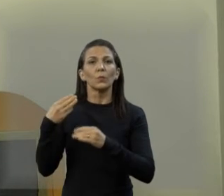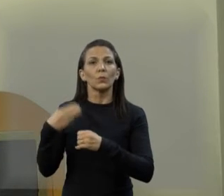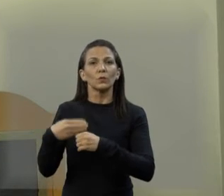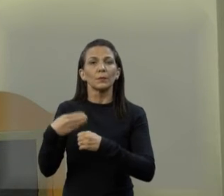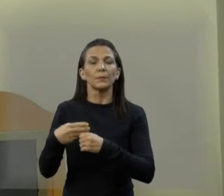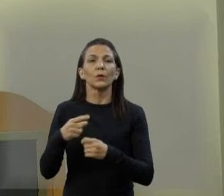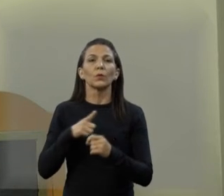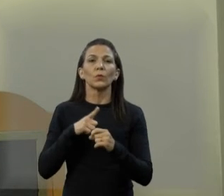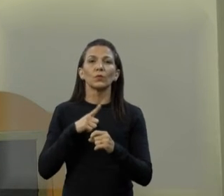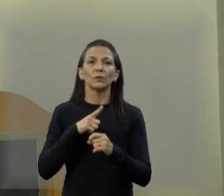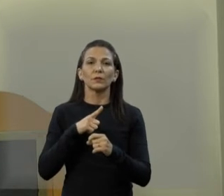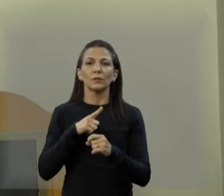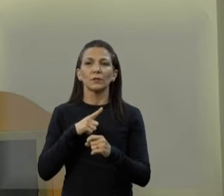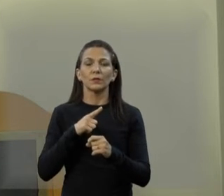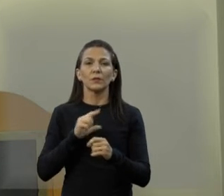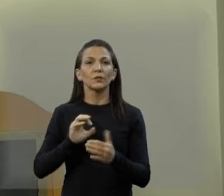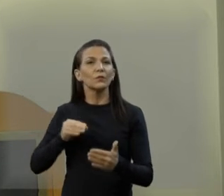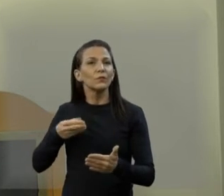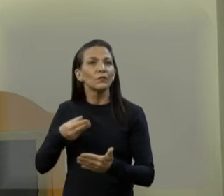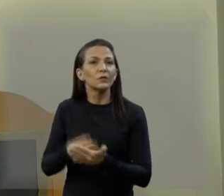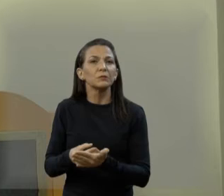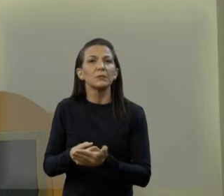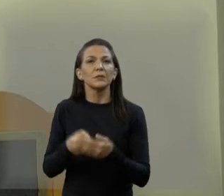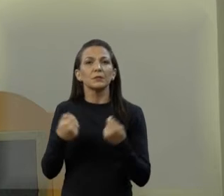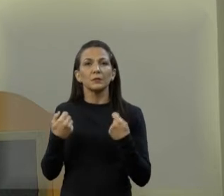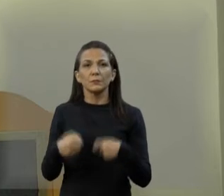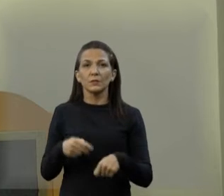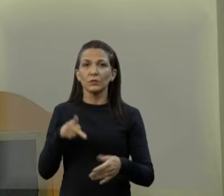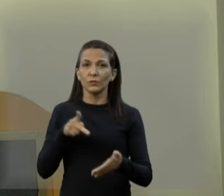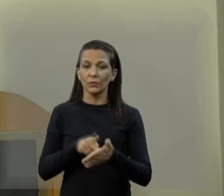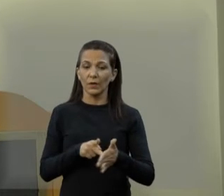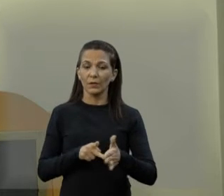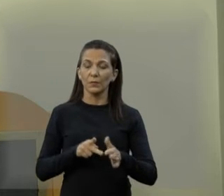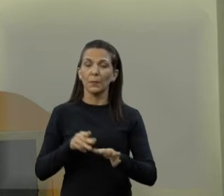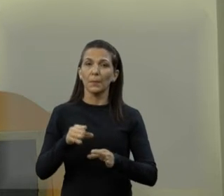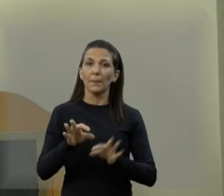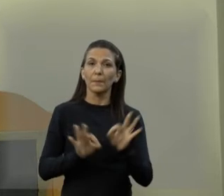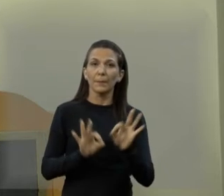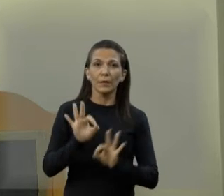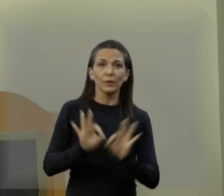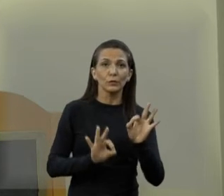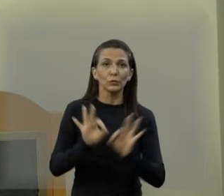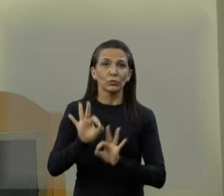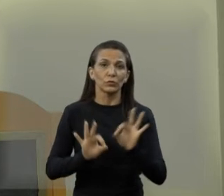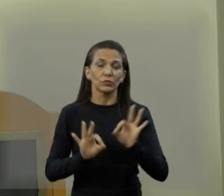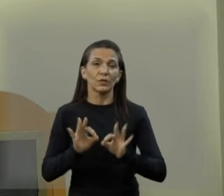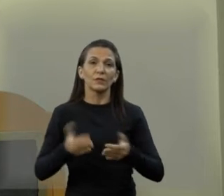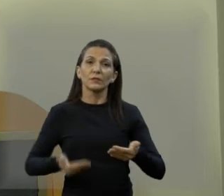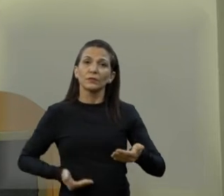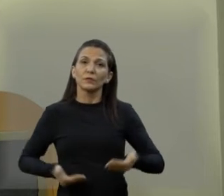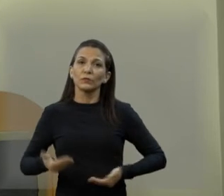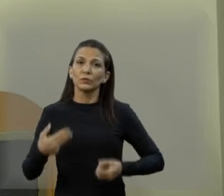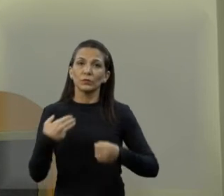delimitar os investimentos necessários o aperfeiçoamento de Tais serviços públicos municipais bem como